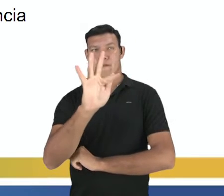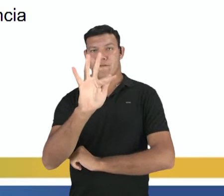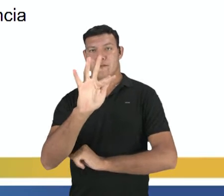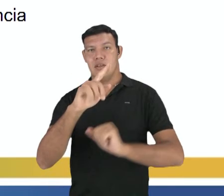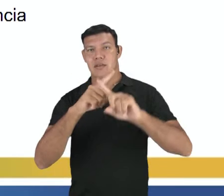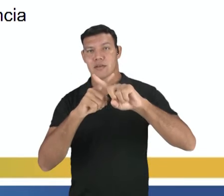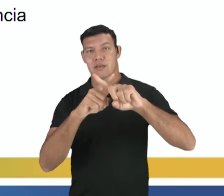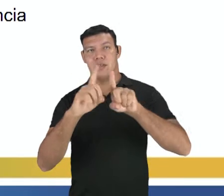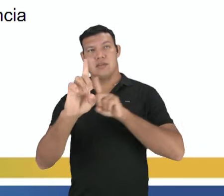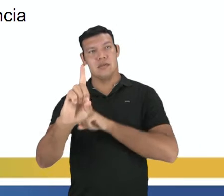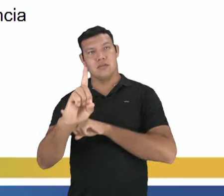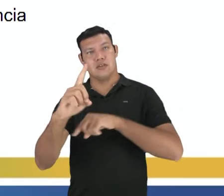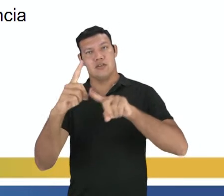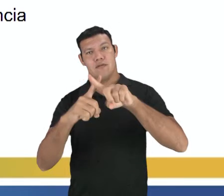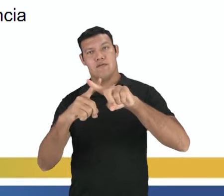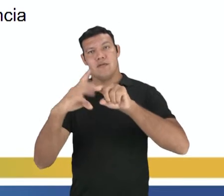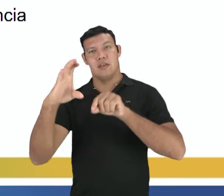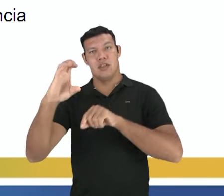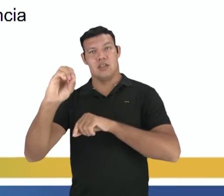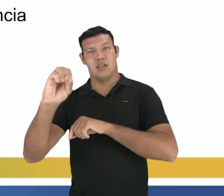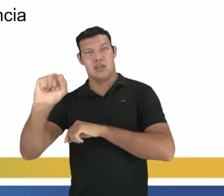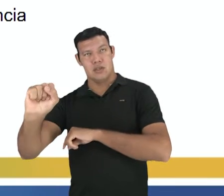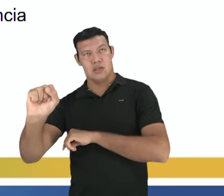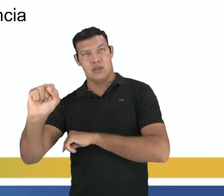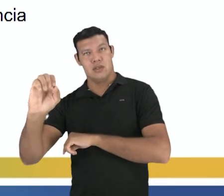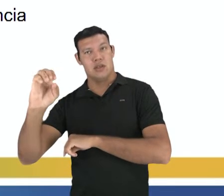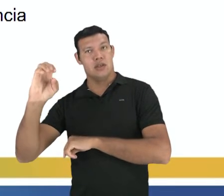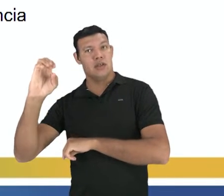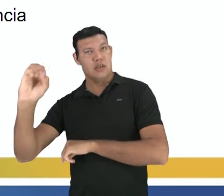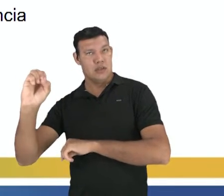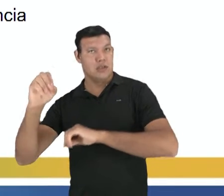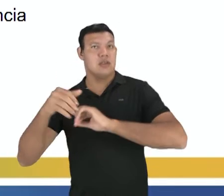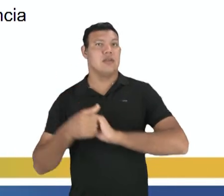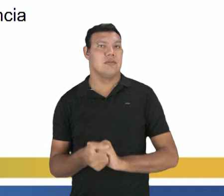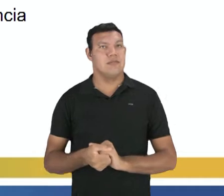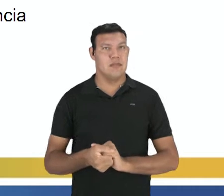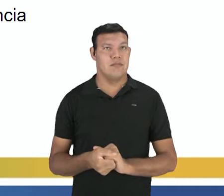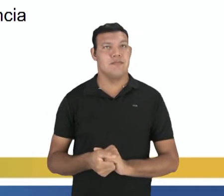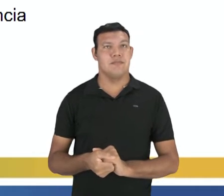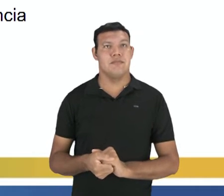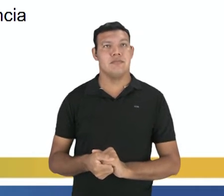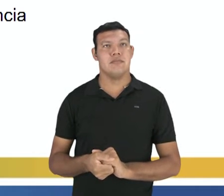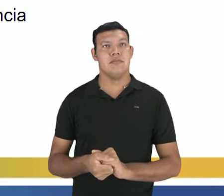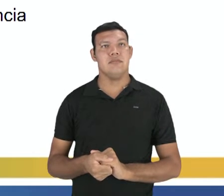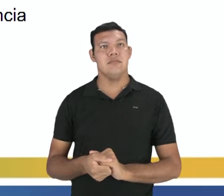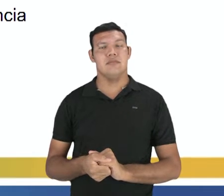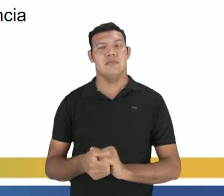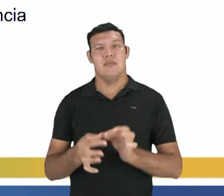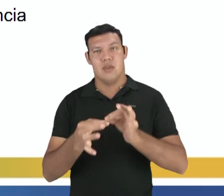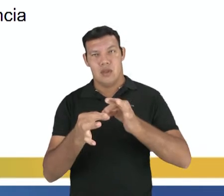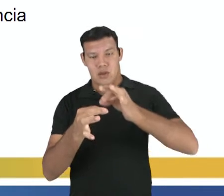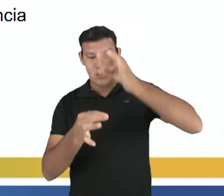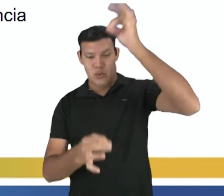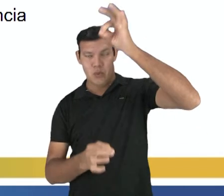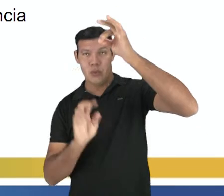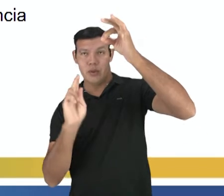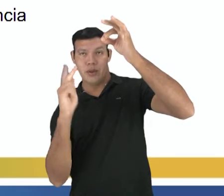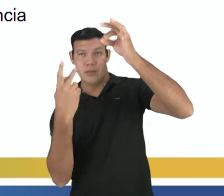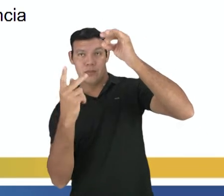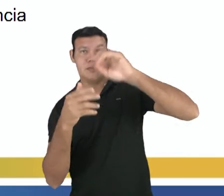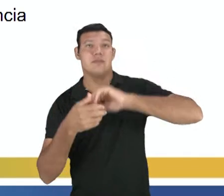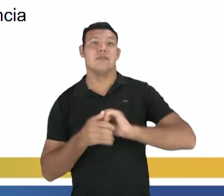Qual é essa força que é a força peso Qual é a distância né o deslocamento é a própria altura h